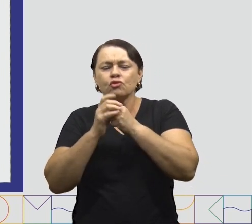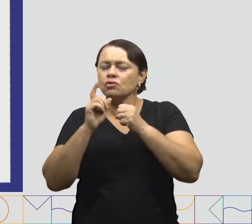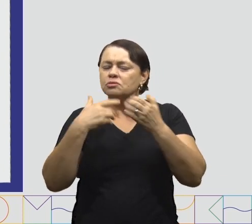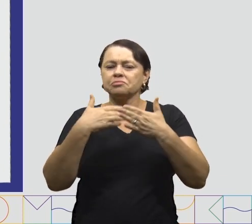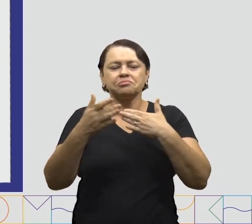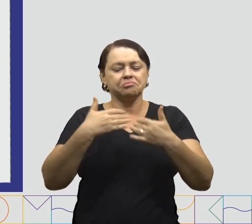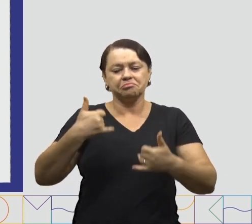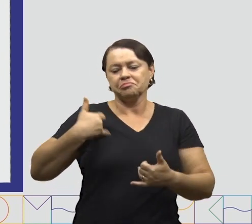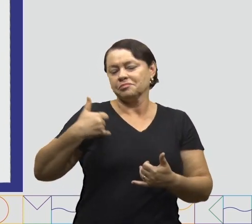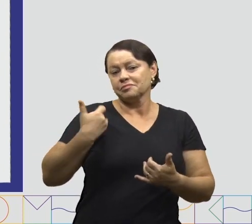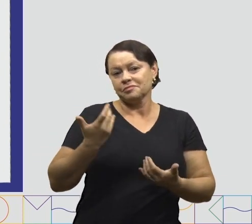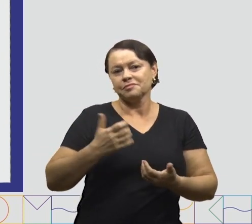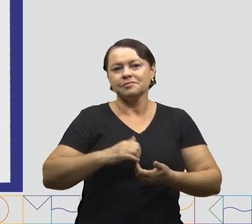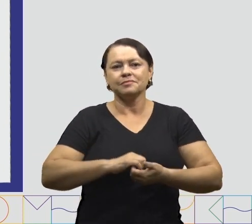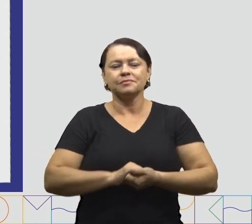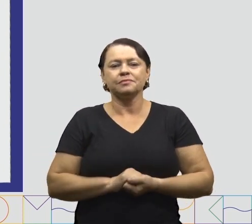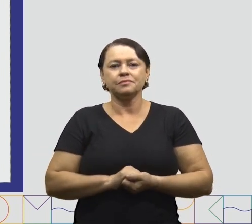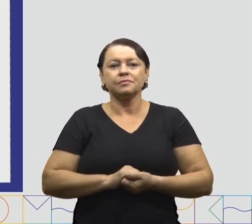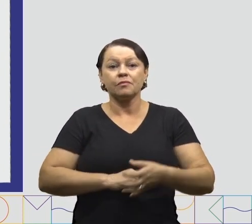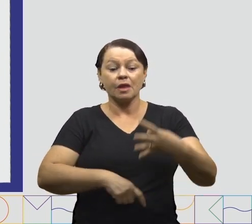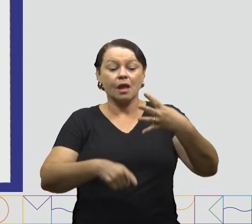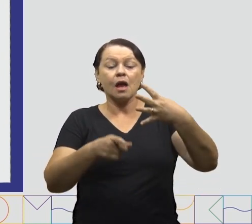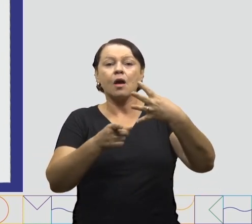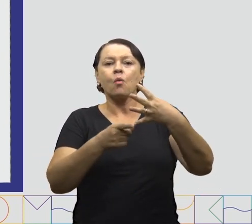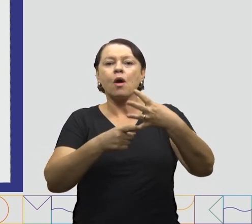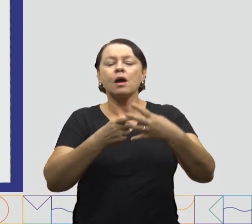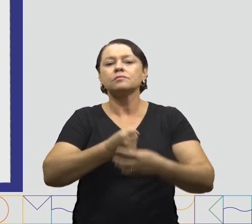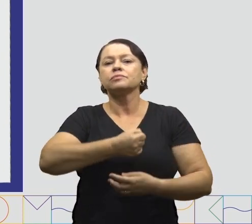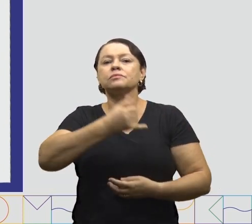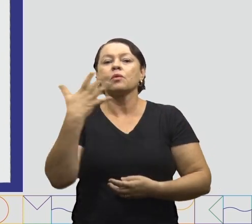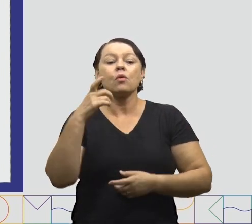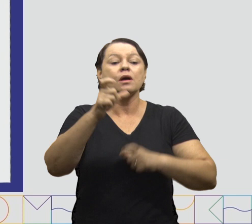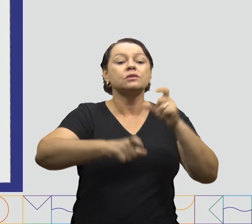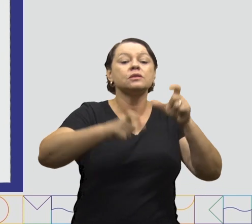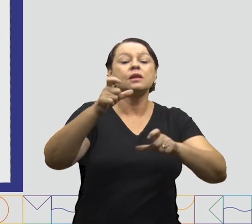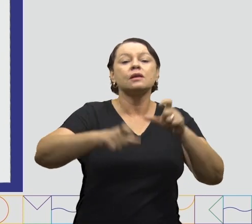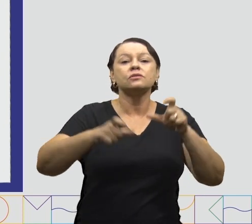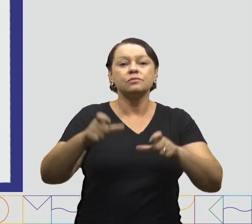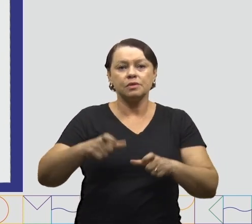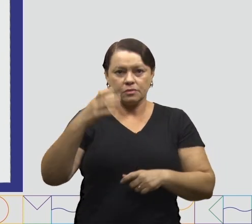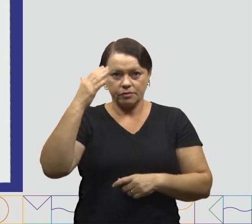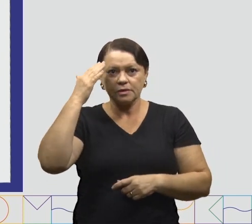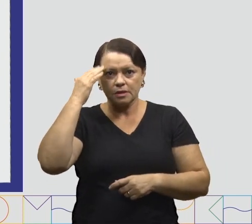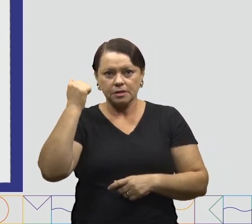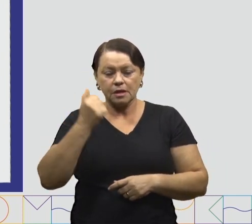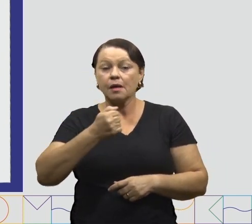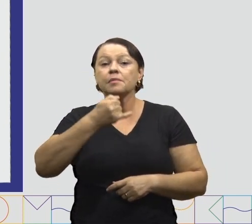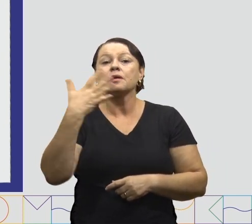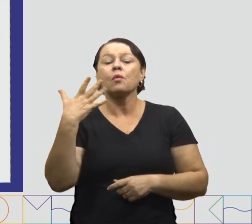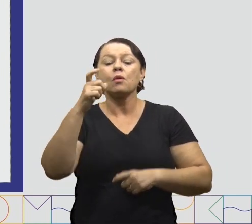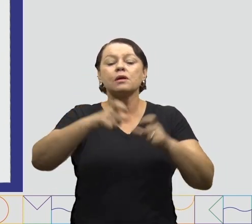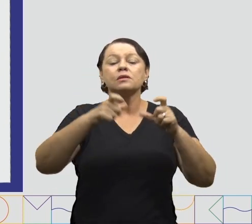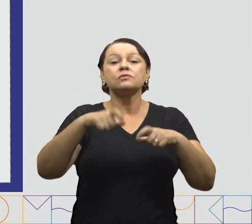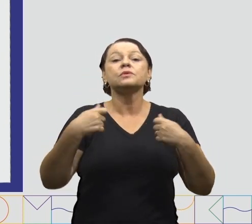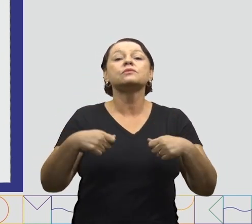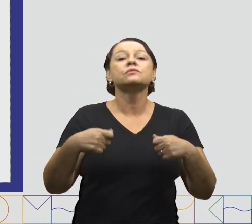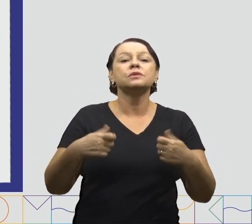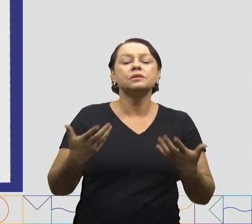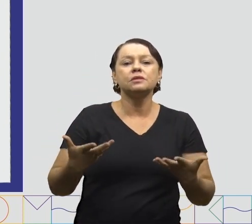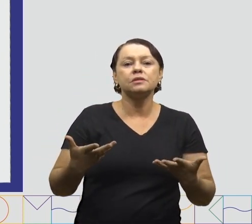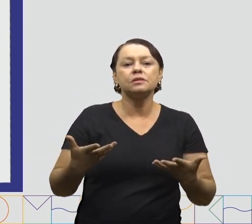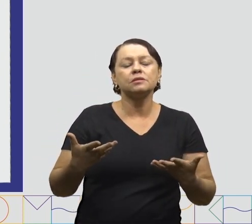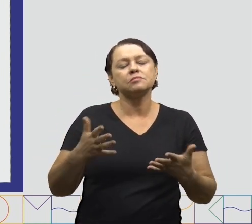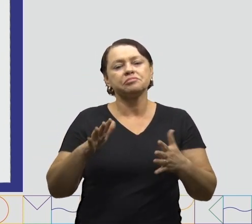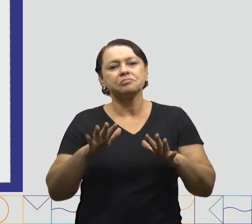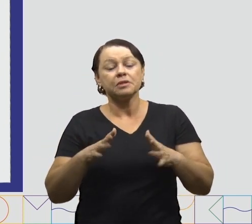fazer adaptações. Quarto, número de jogadores. E aí, você sabe quantas pessoas precisamos para brincar de esconde-esconde?